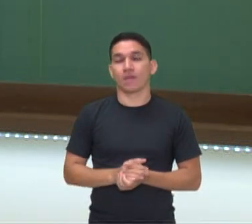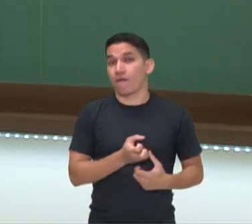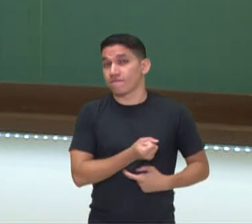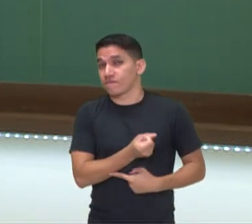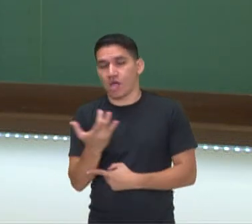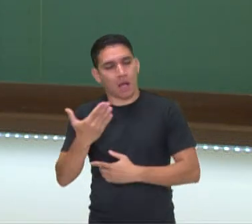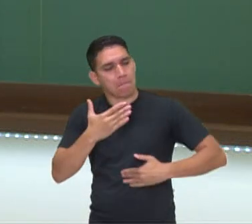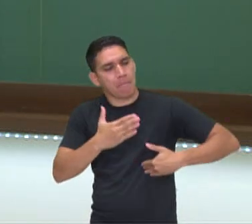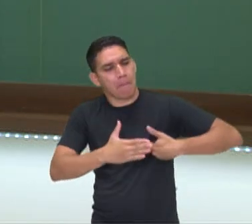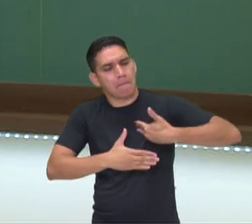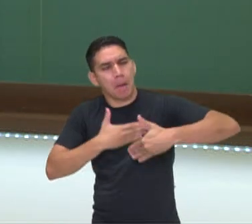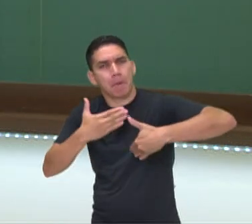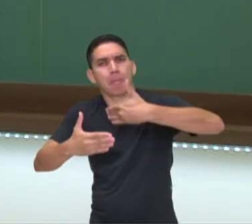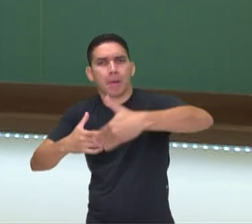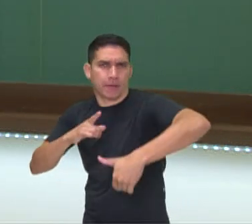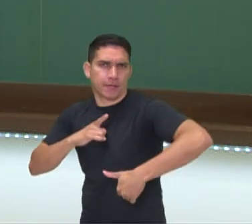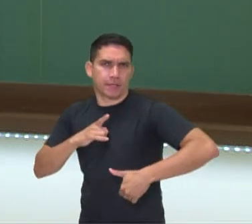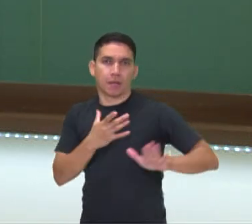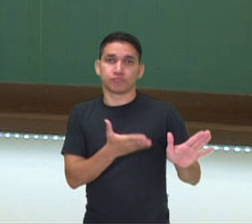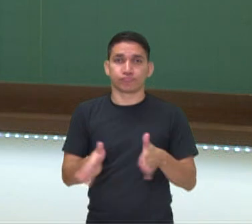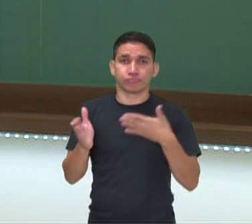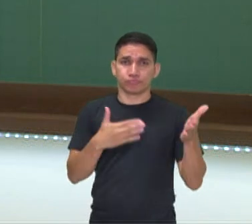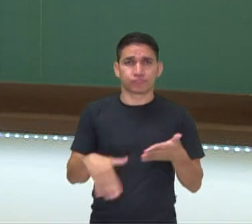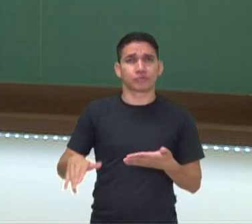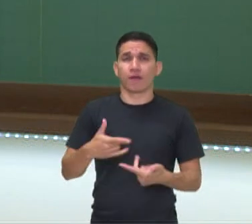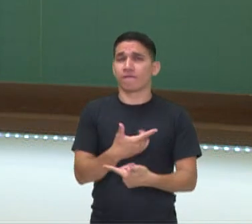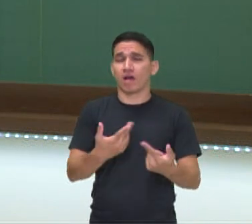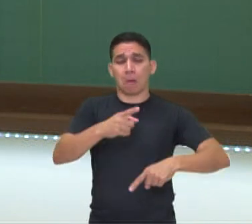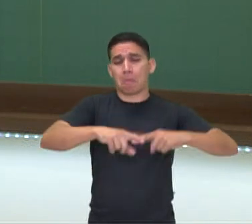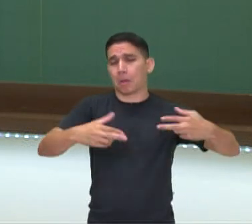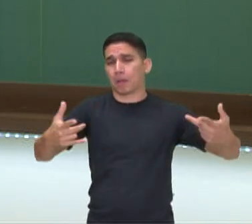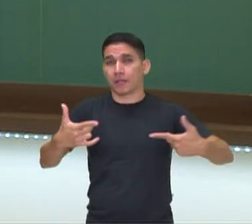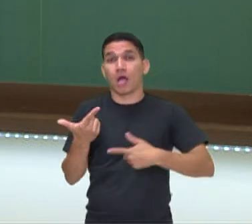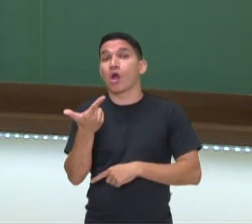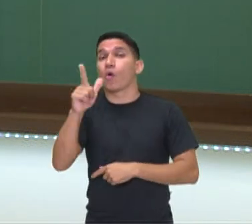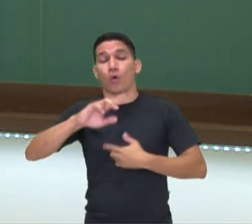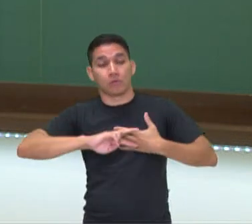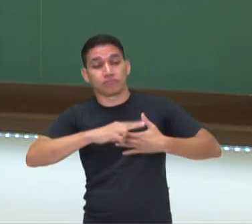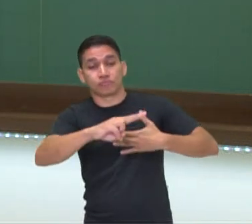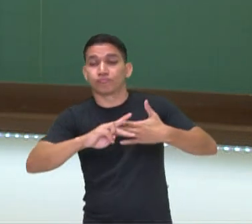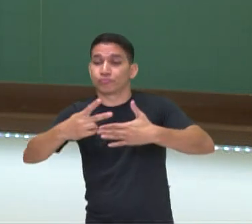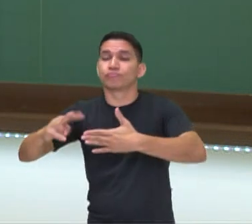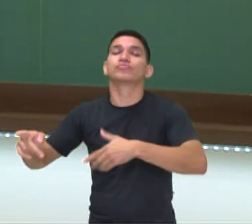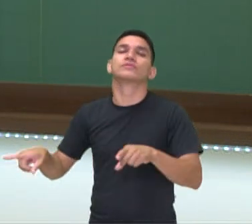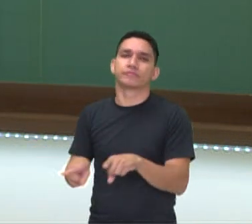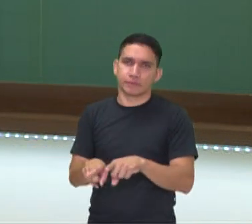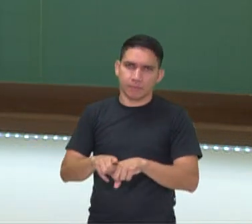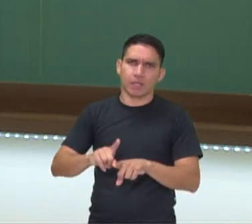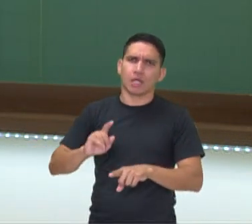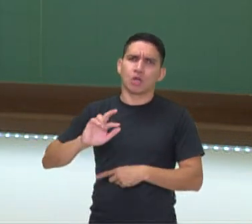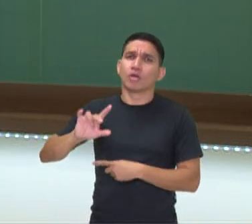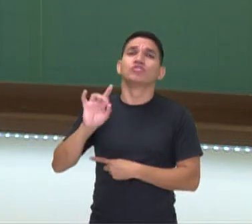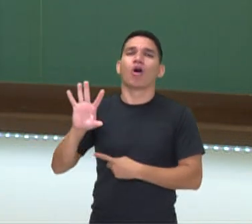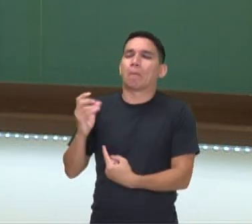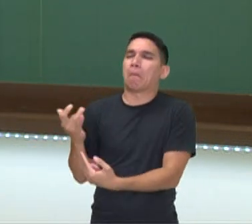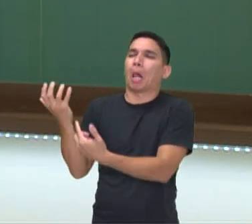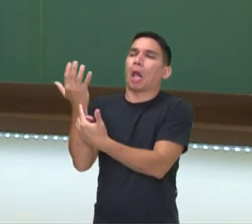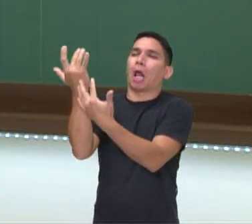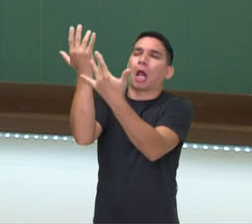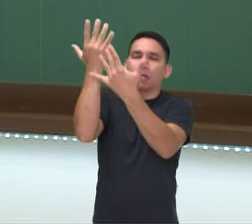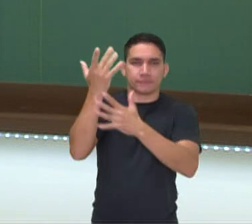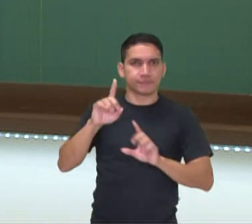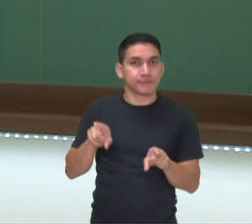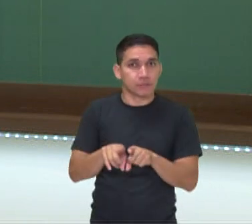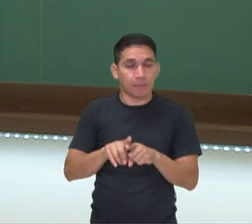etapas produtivas dos mais diferentes itens vão gerar outros resíduos, não apenas gases poluentes, gerando